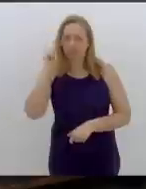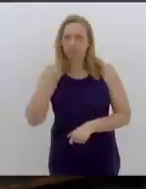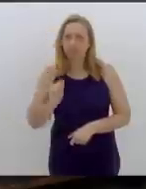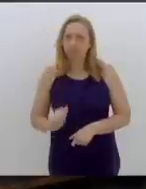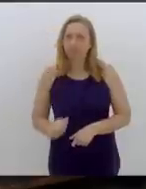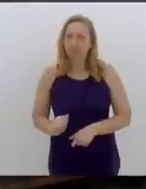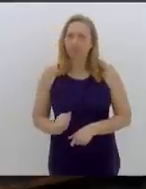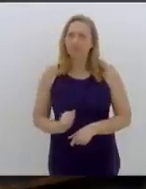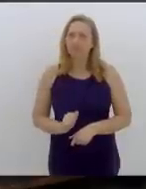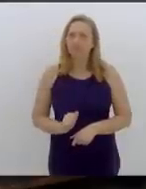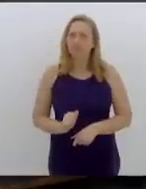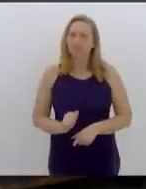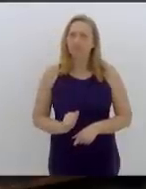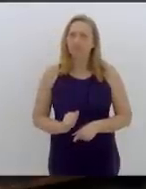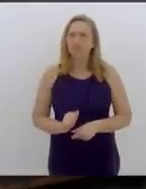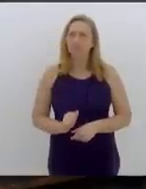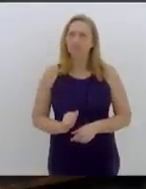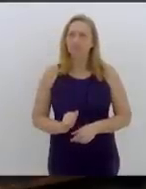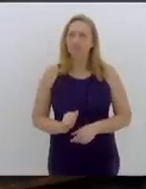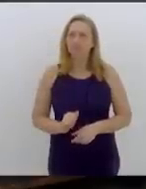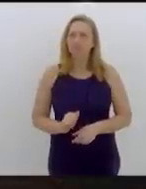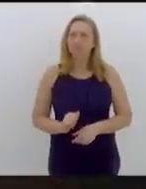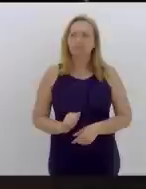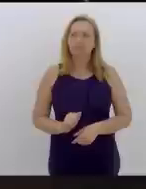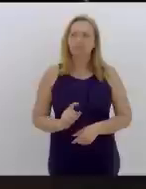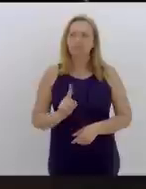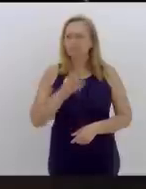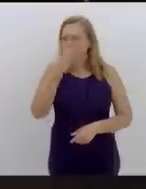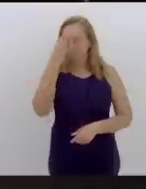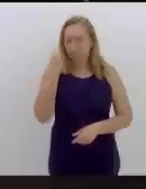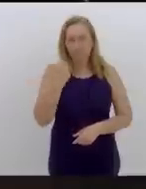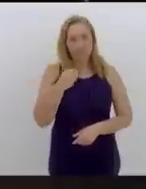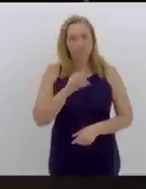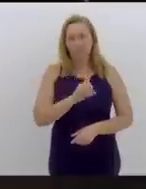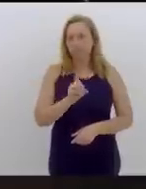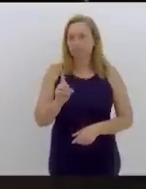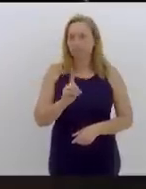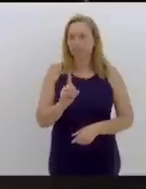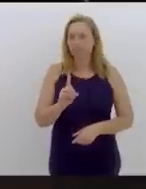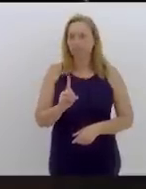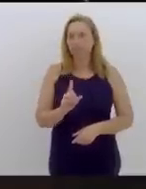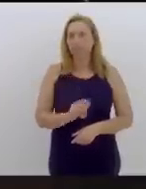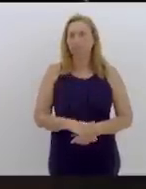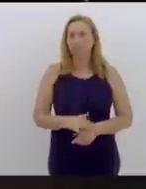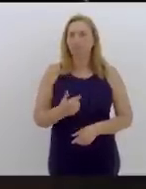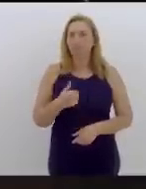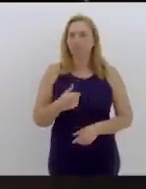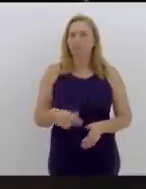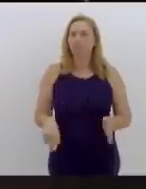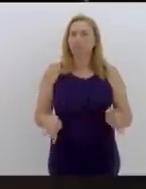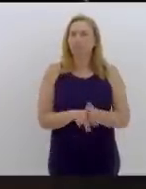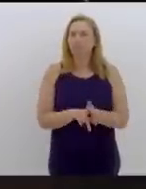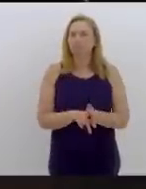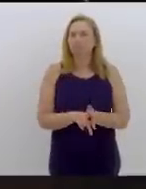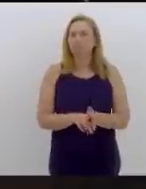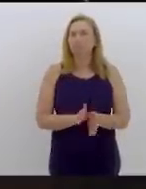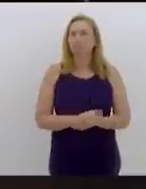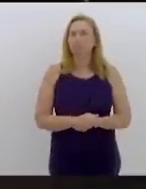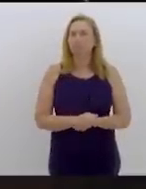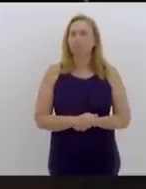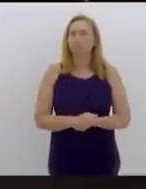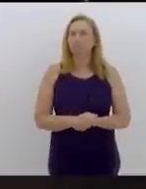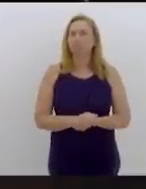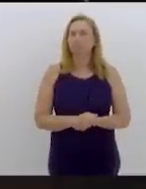elas não estão os pensionistas né não estão sendo esquecidas em nenhum momento até mesmo quando eu fiz parte da